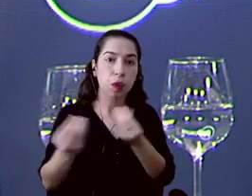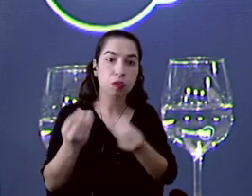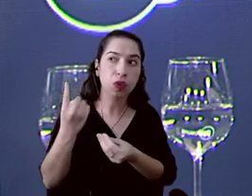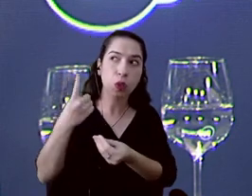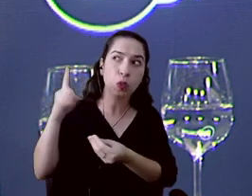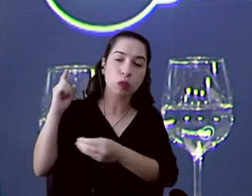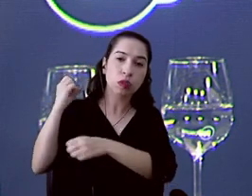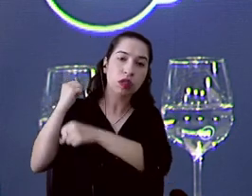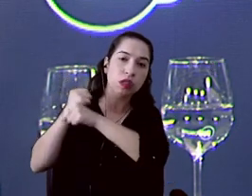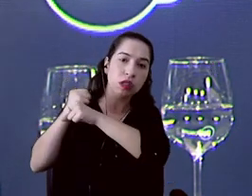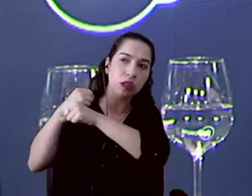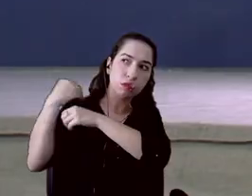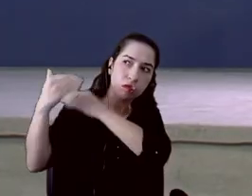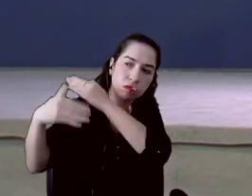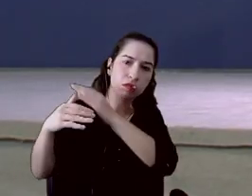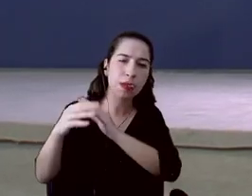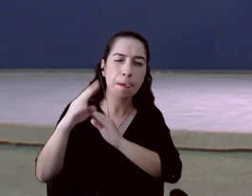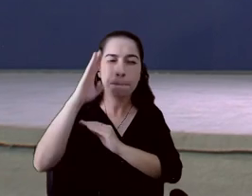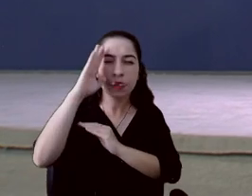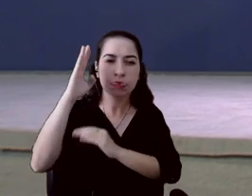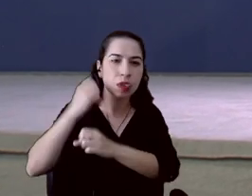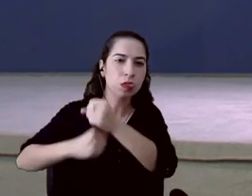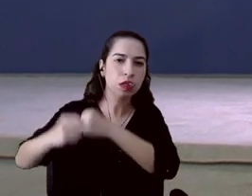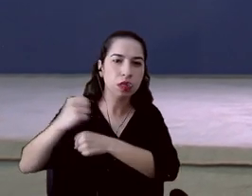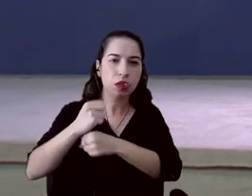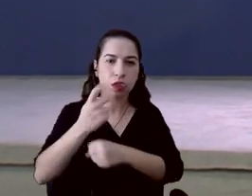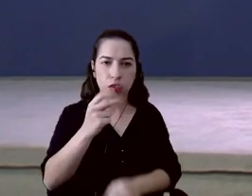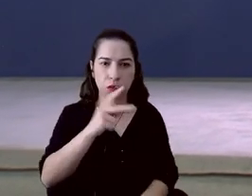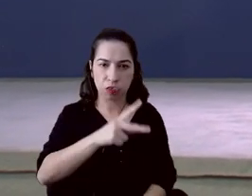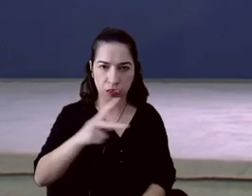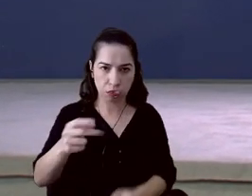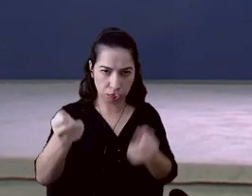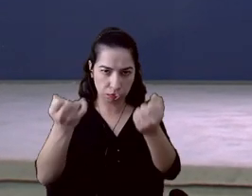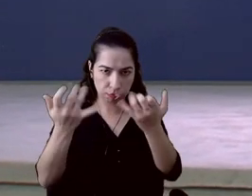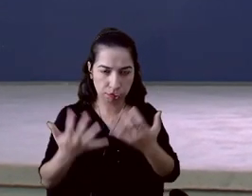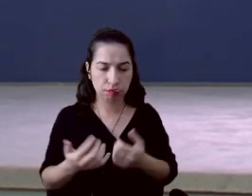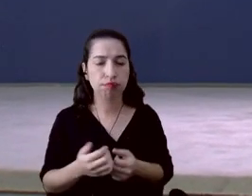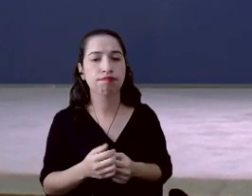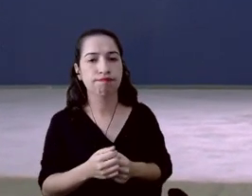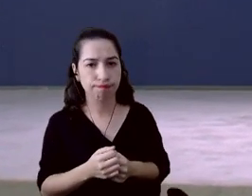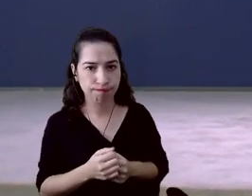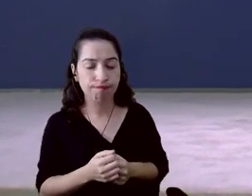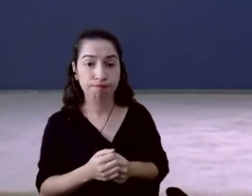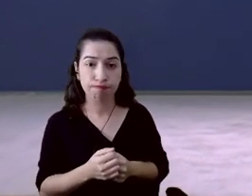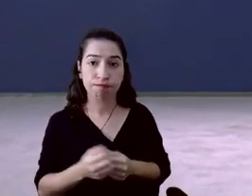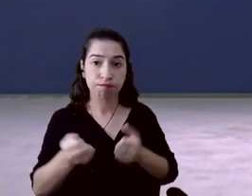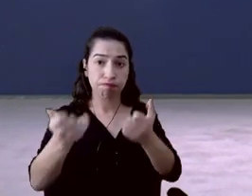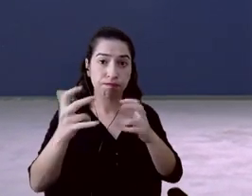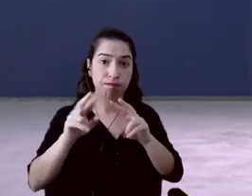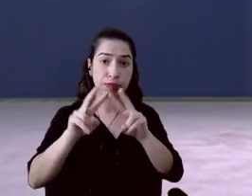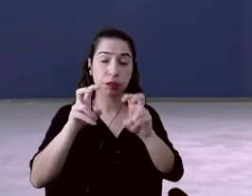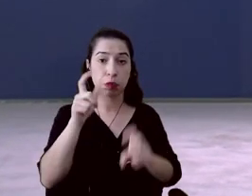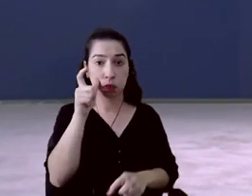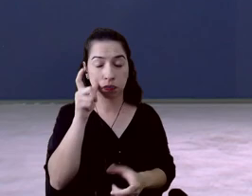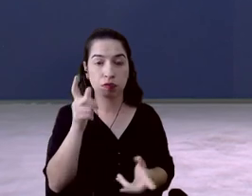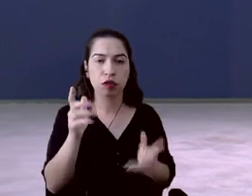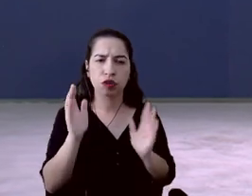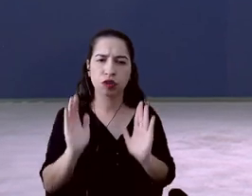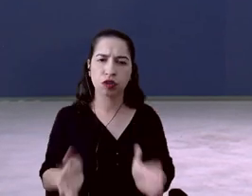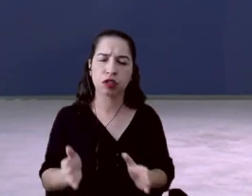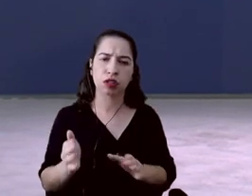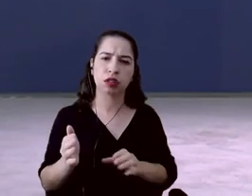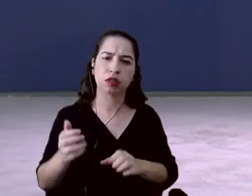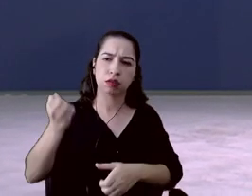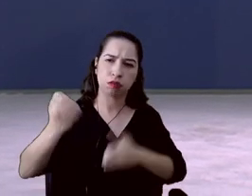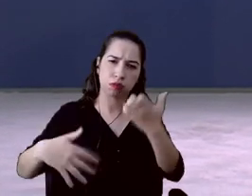em 2022 particularmente Sim esse é um tópico bem interessante né Acho que já foi bastante explorado aí no